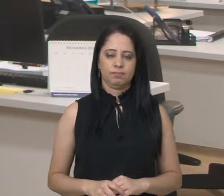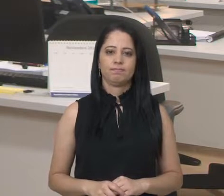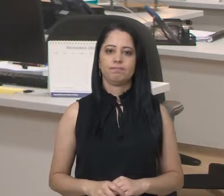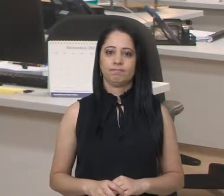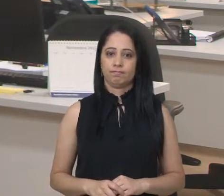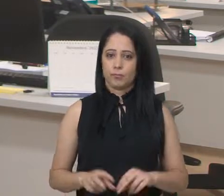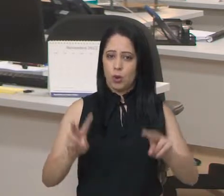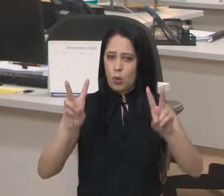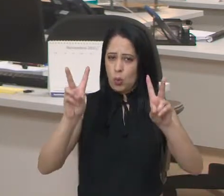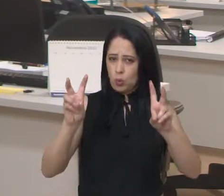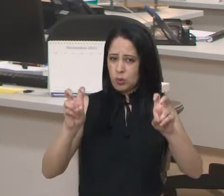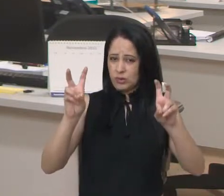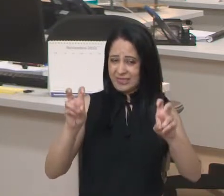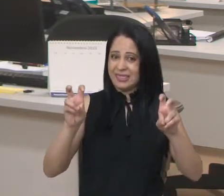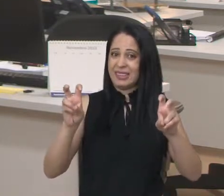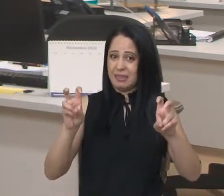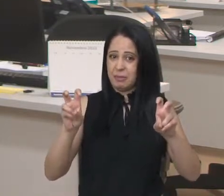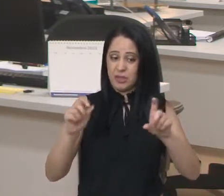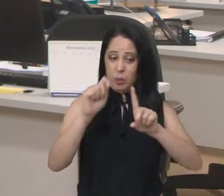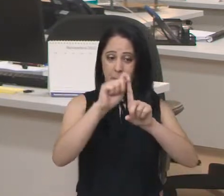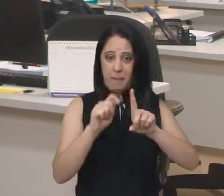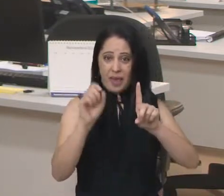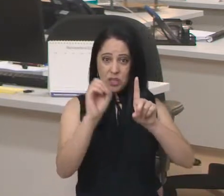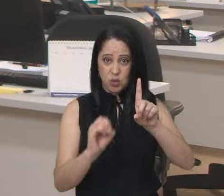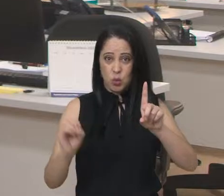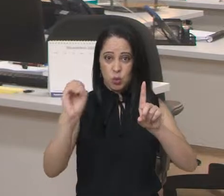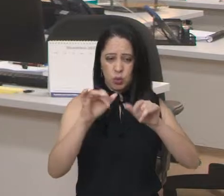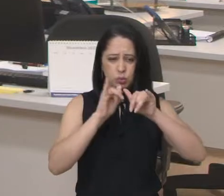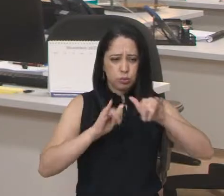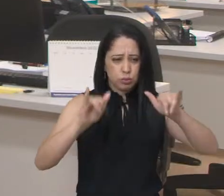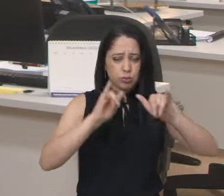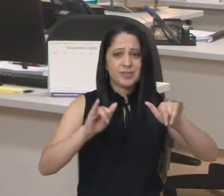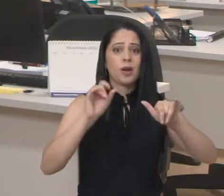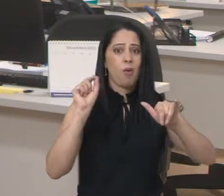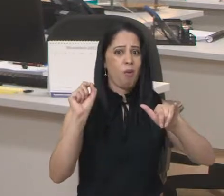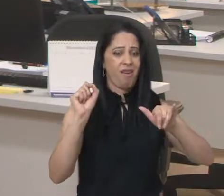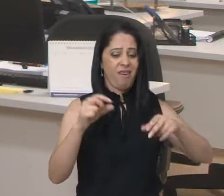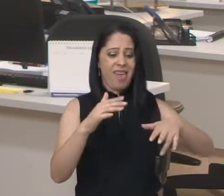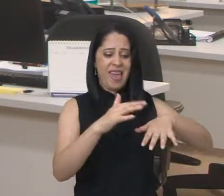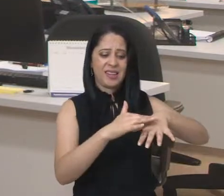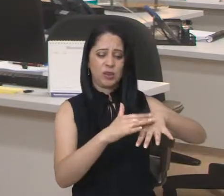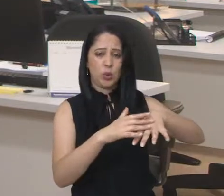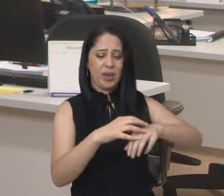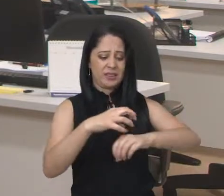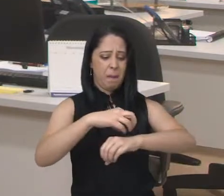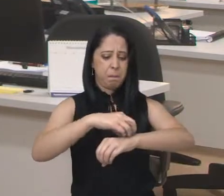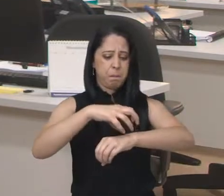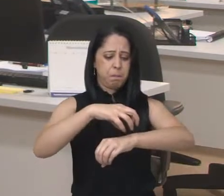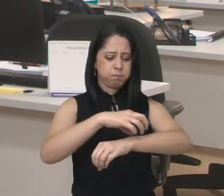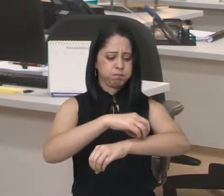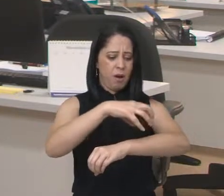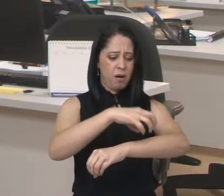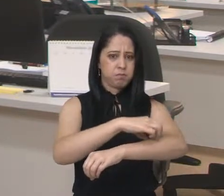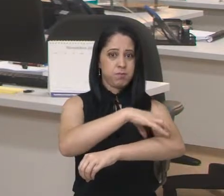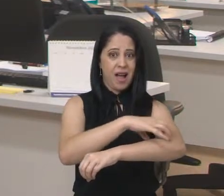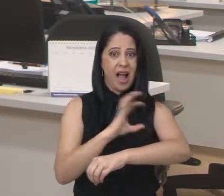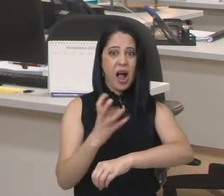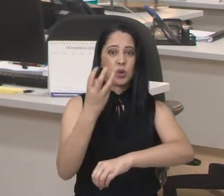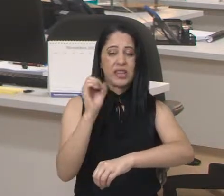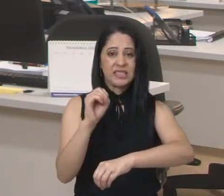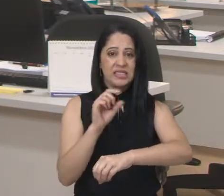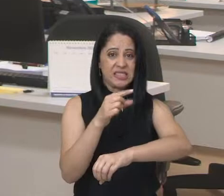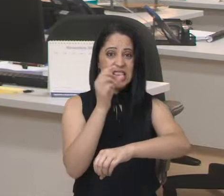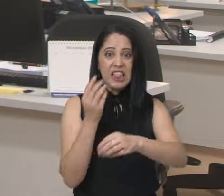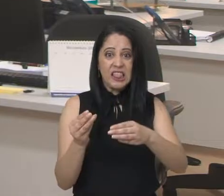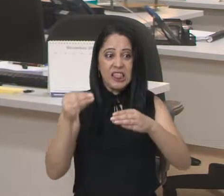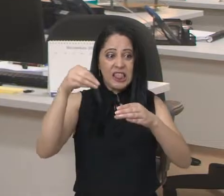Um dos temas de conscientização de outubro é a trombose. O problema acontece quando há um coágulo dentro de uma veia